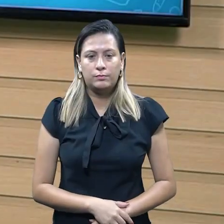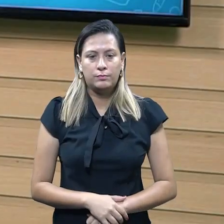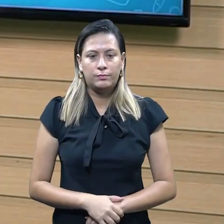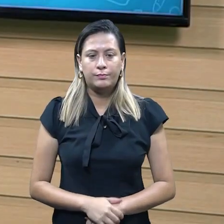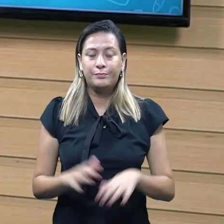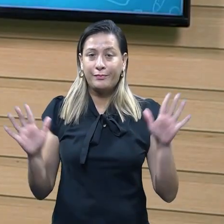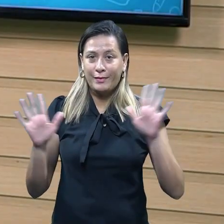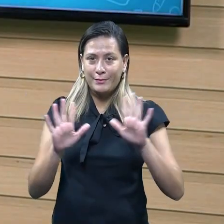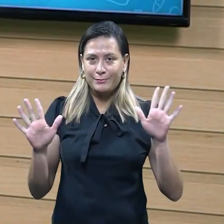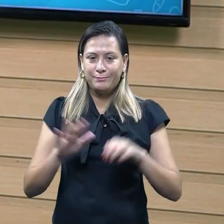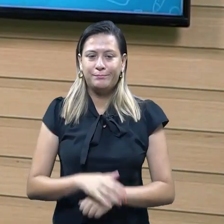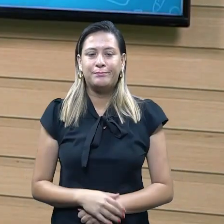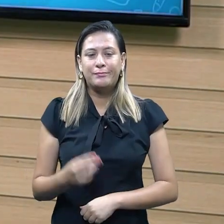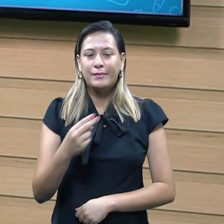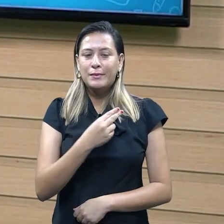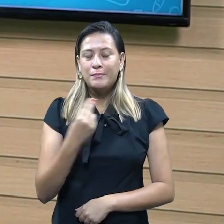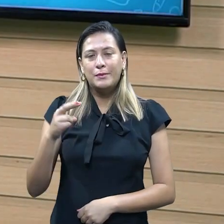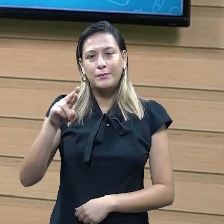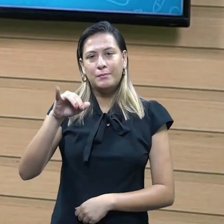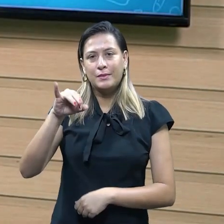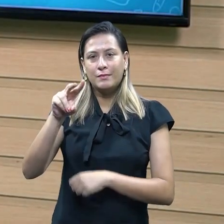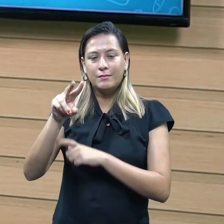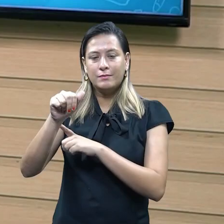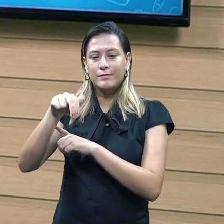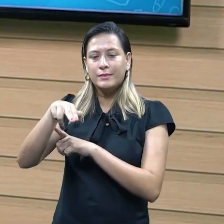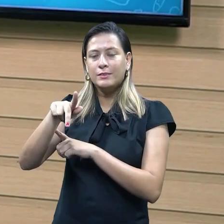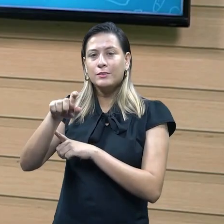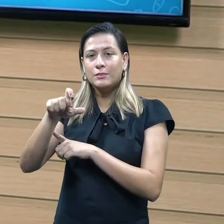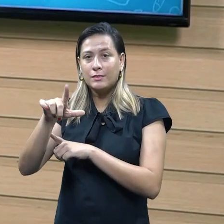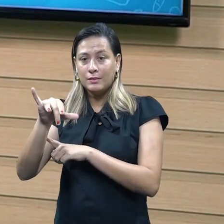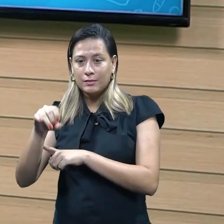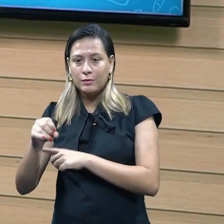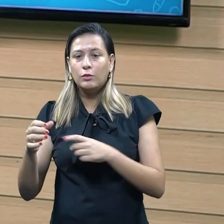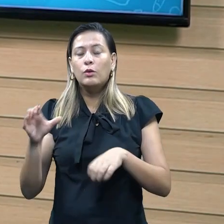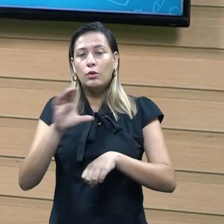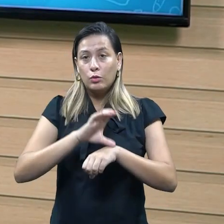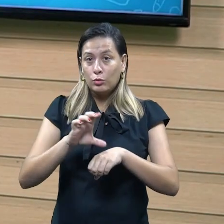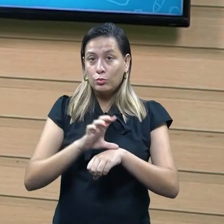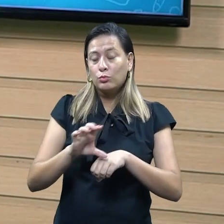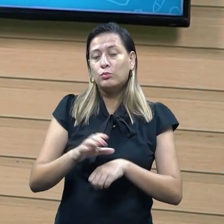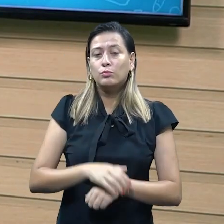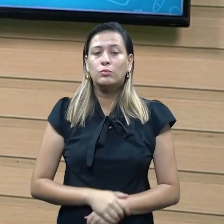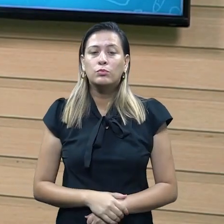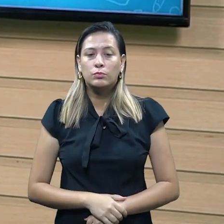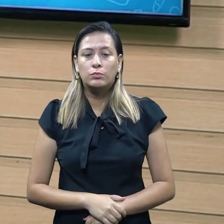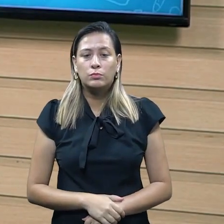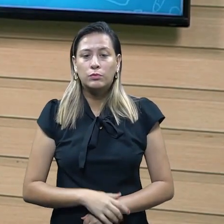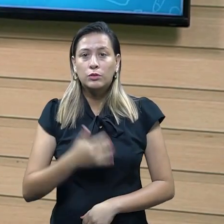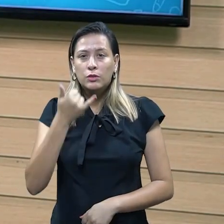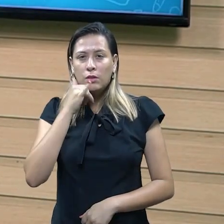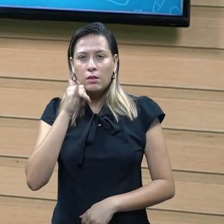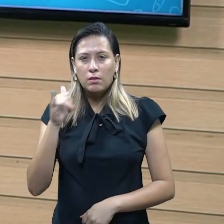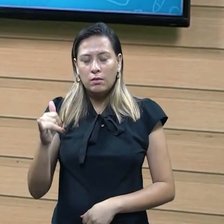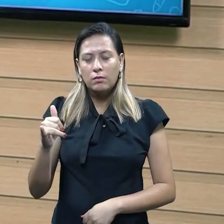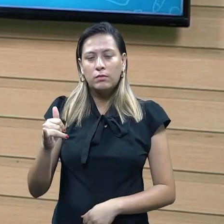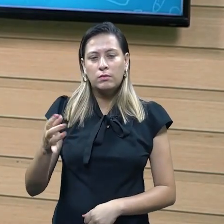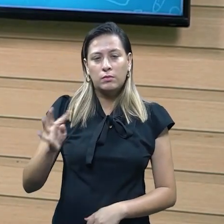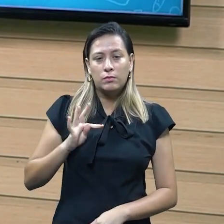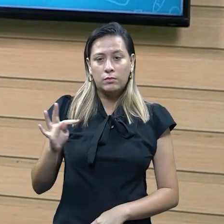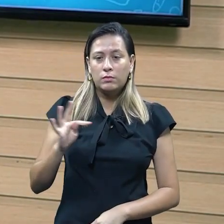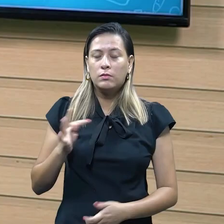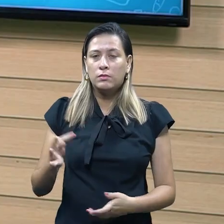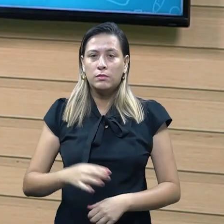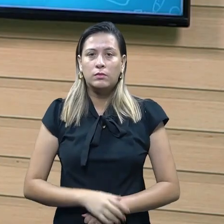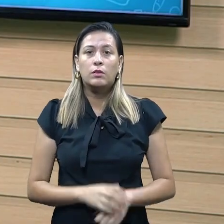Olá turma, eu sou o professor Evangelho. Esse é o nosso curso de Eletrotécnica EJA EAD. Hoje nós vamos